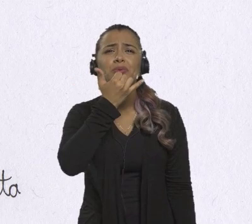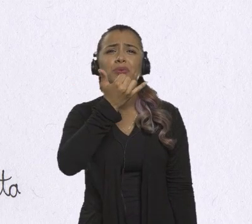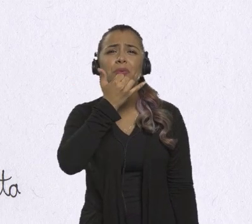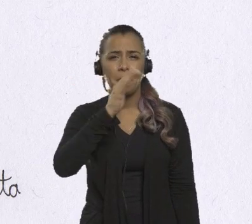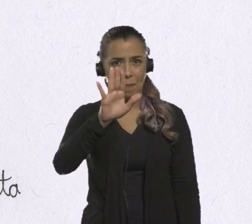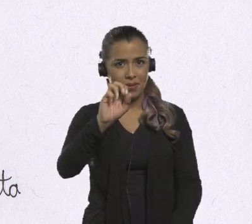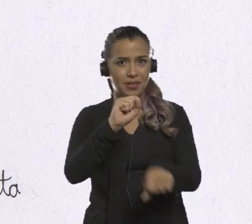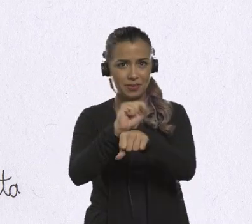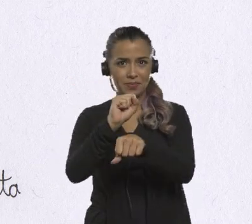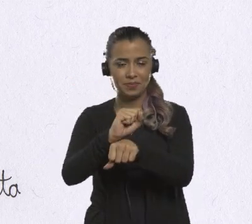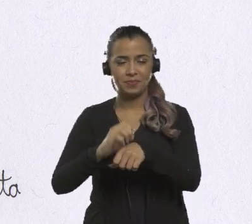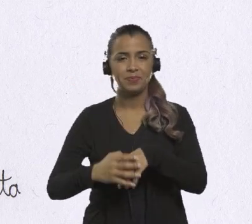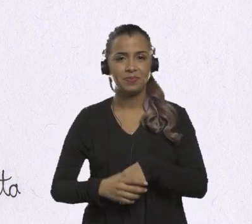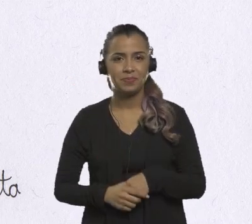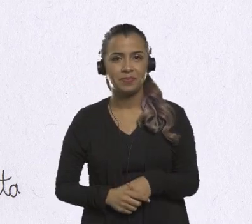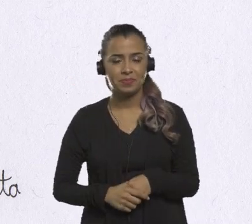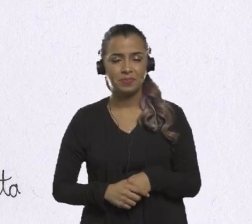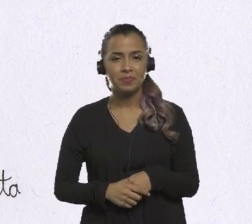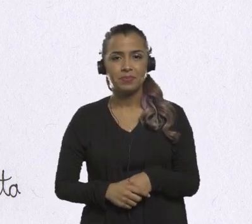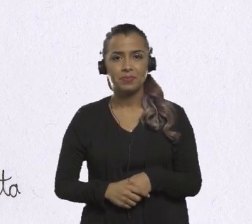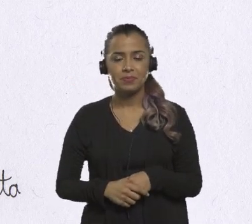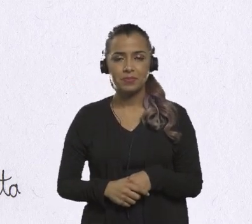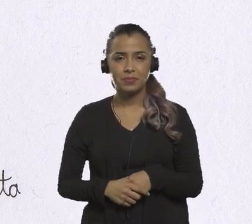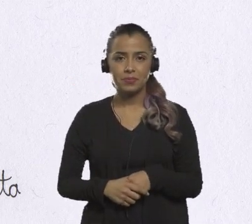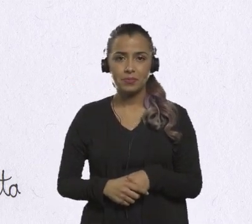pera. Pera, tá aqui, tá aqui.